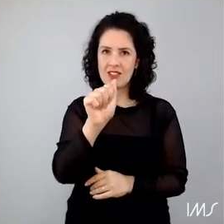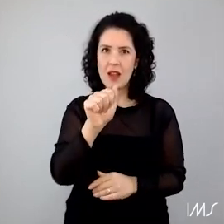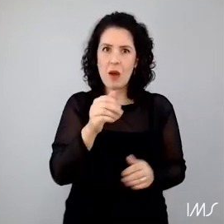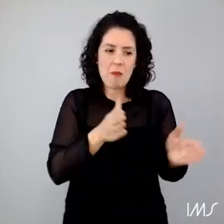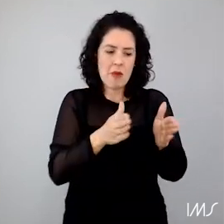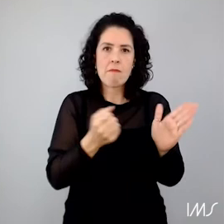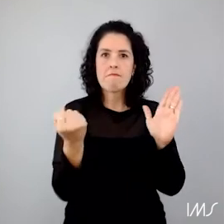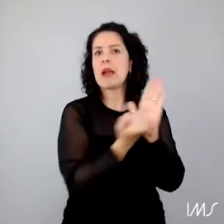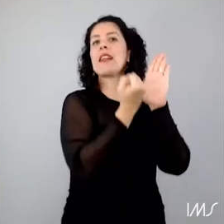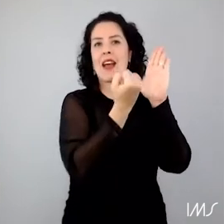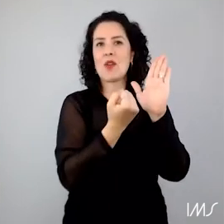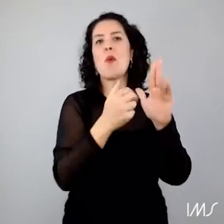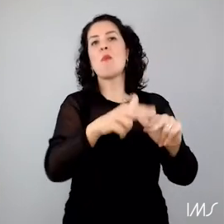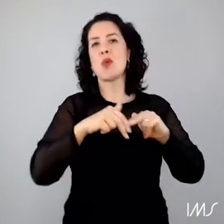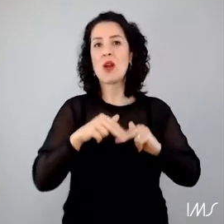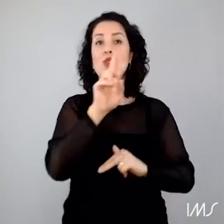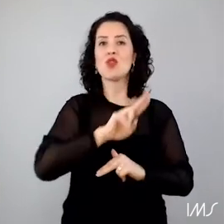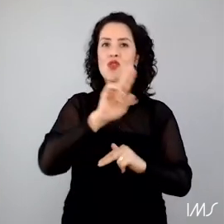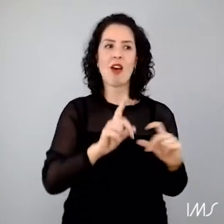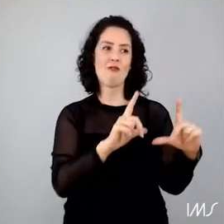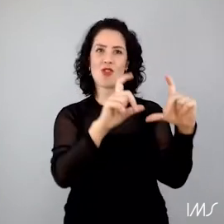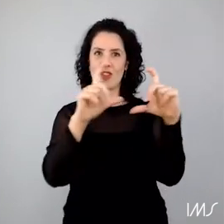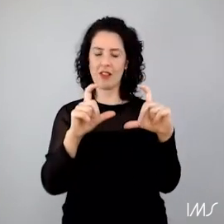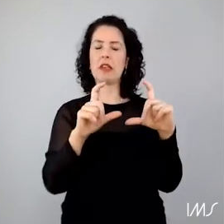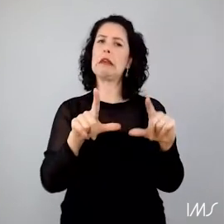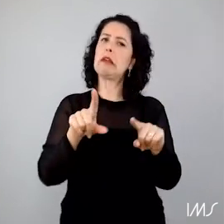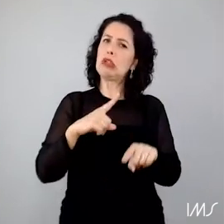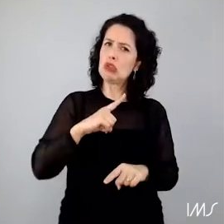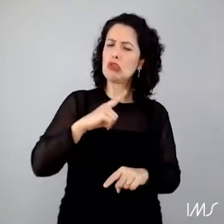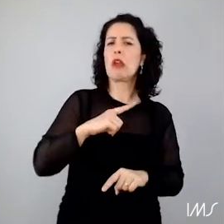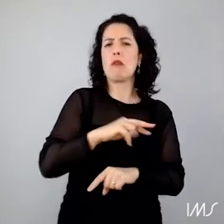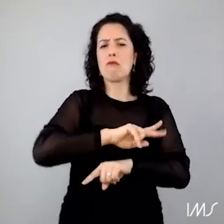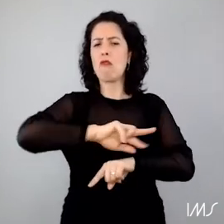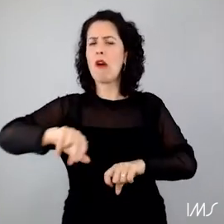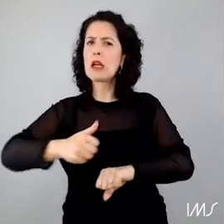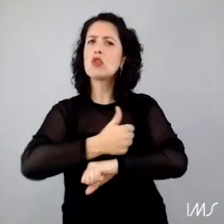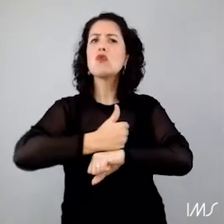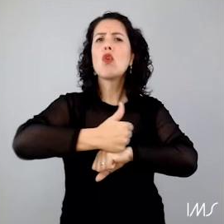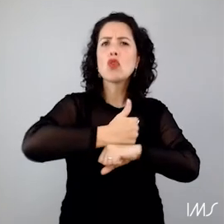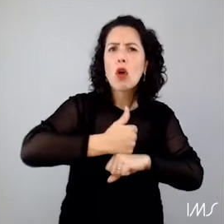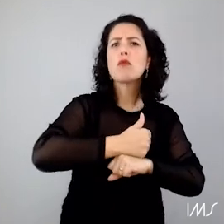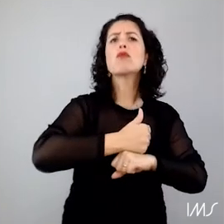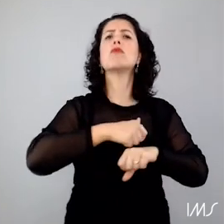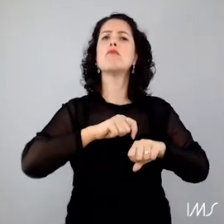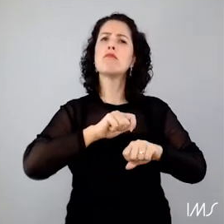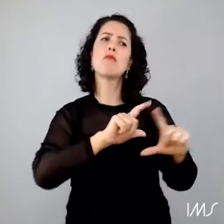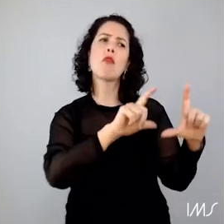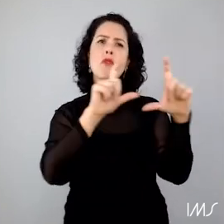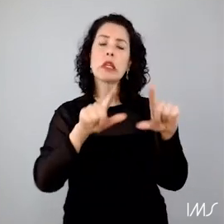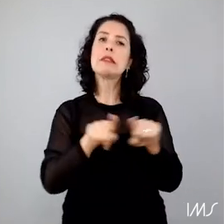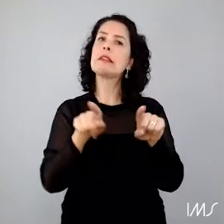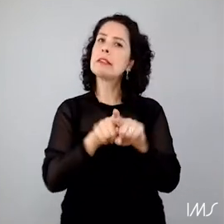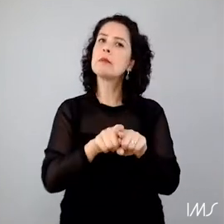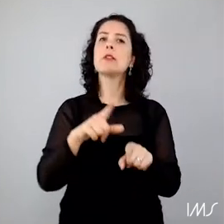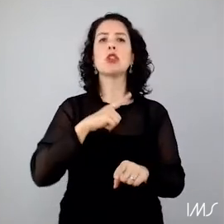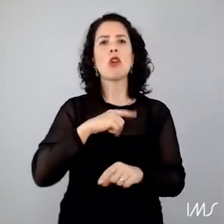época pelo uso da imagem fotográfica. E fotógrafos de nomeada marcaram seu espaço na